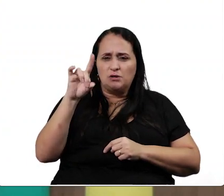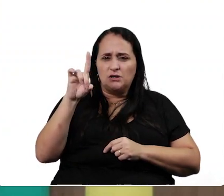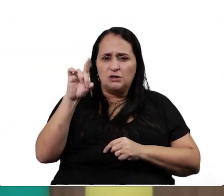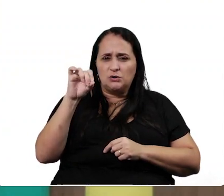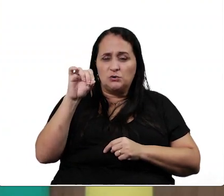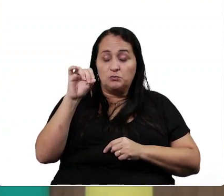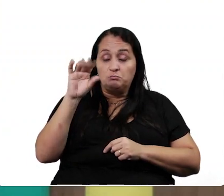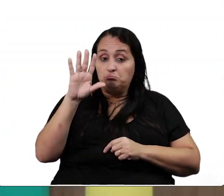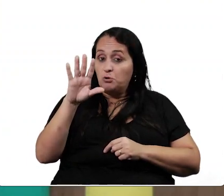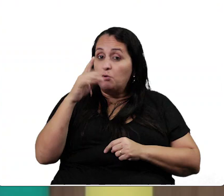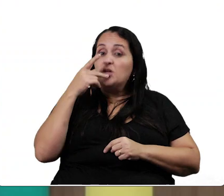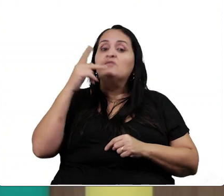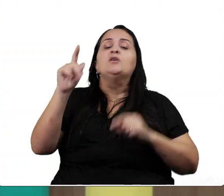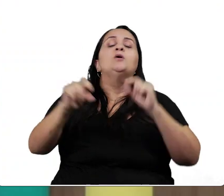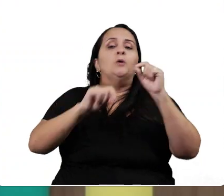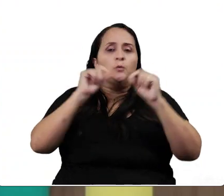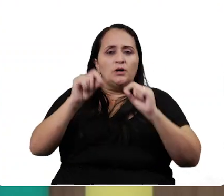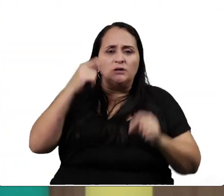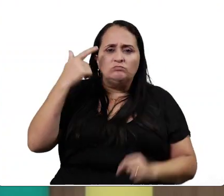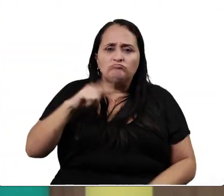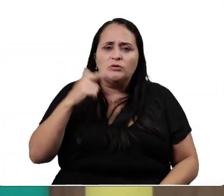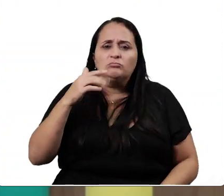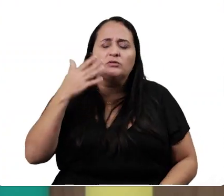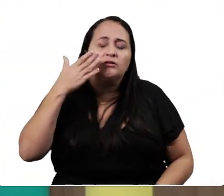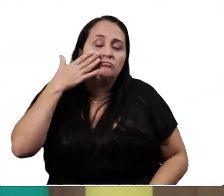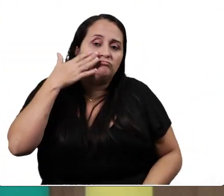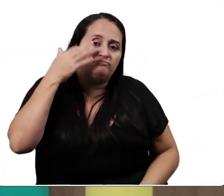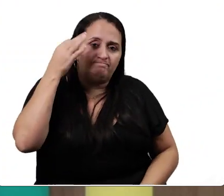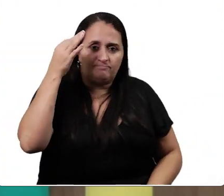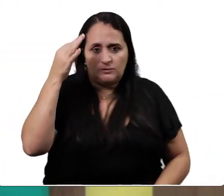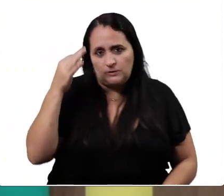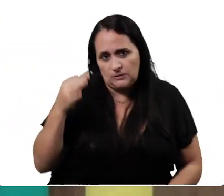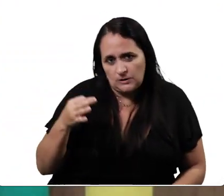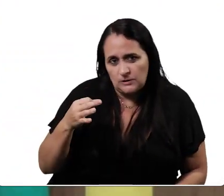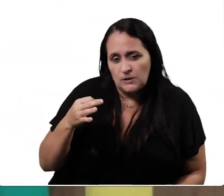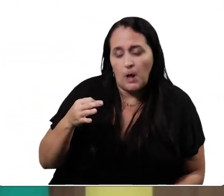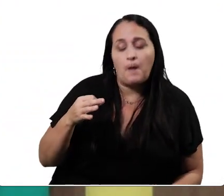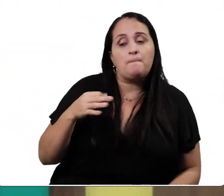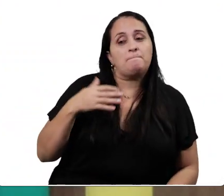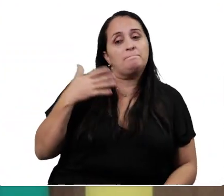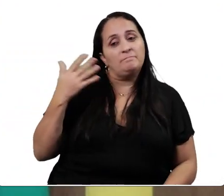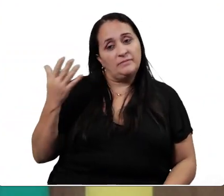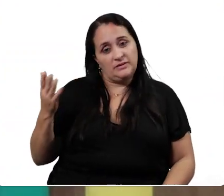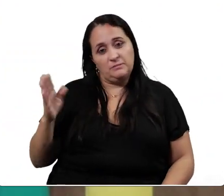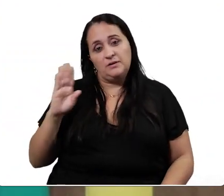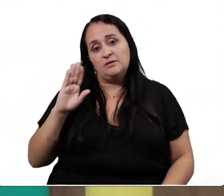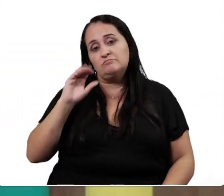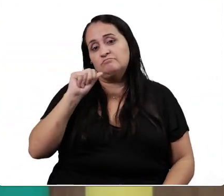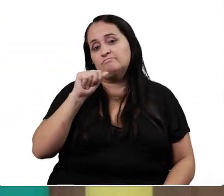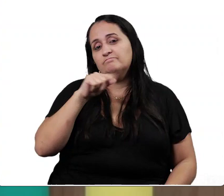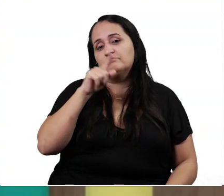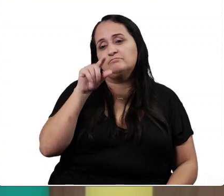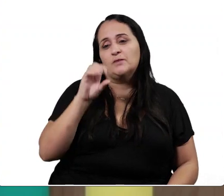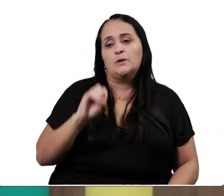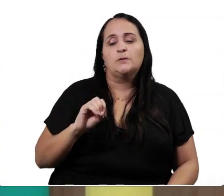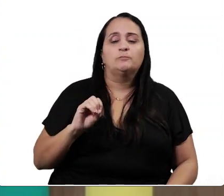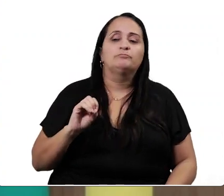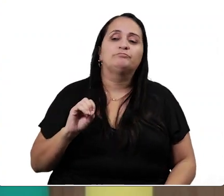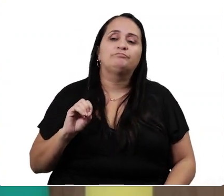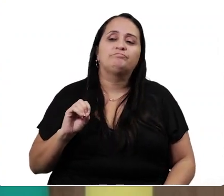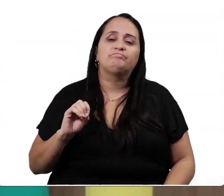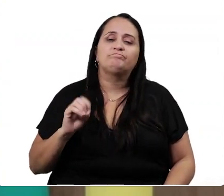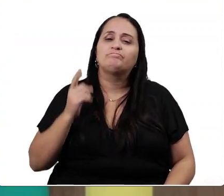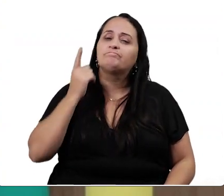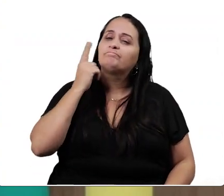não se tem certeza, mas que dão a autoria para o Barão de Coubertin.